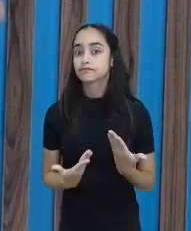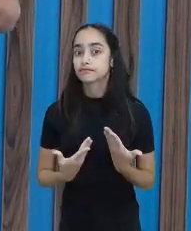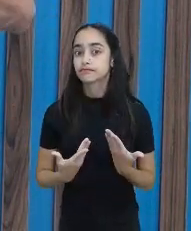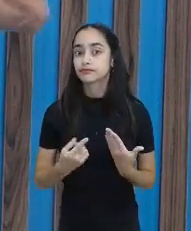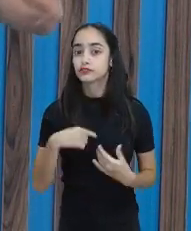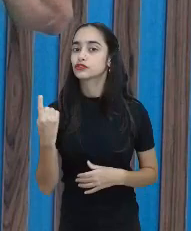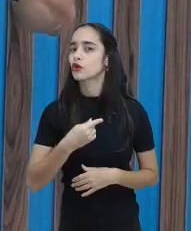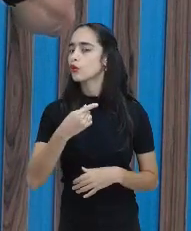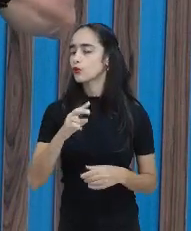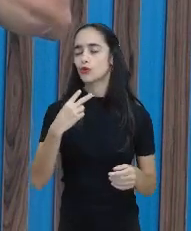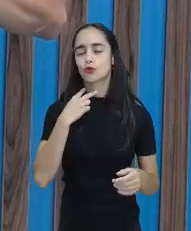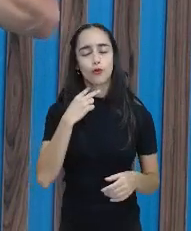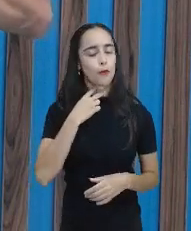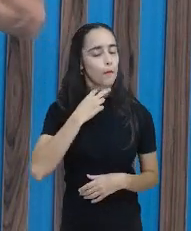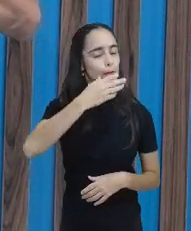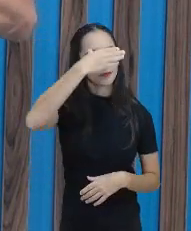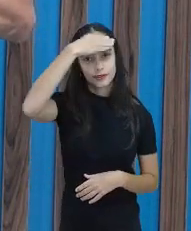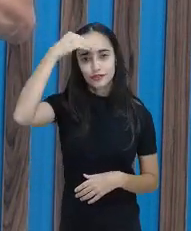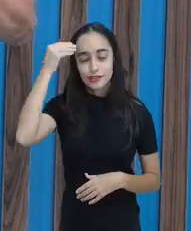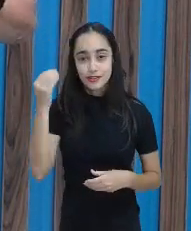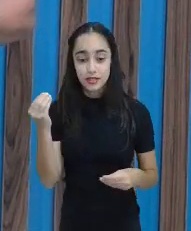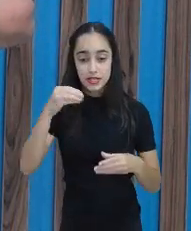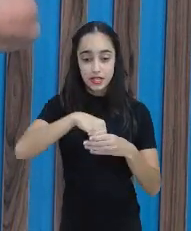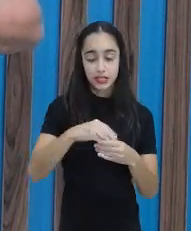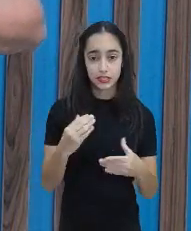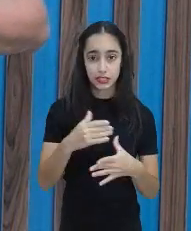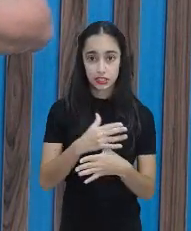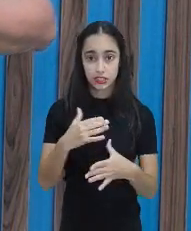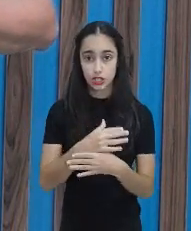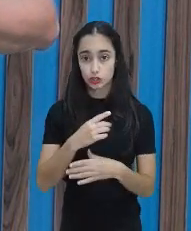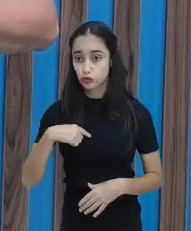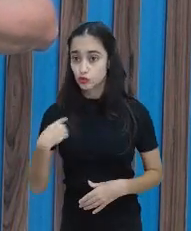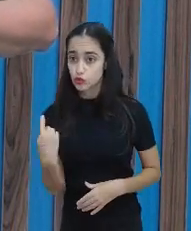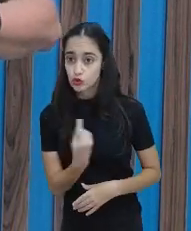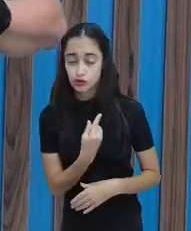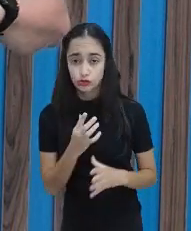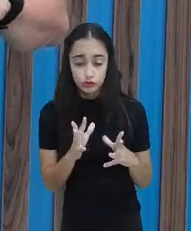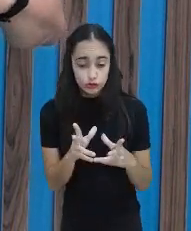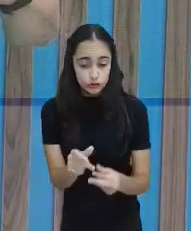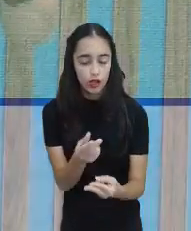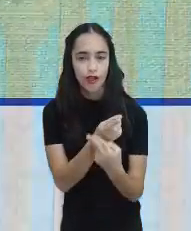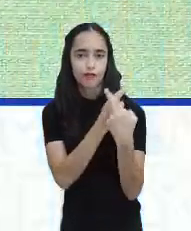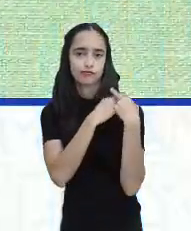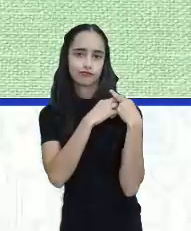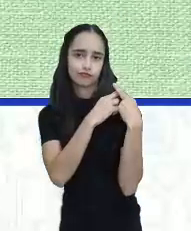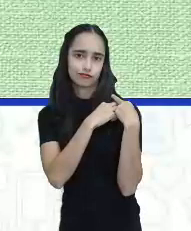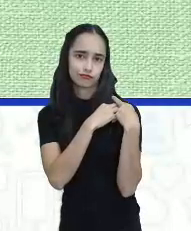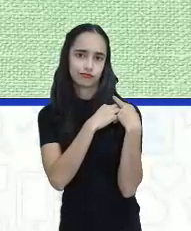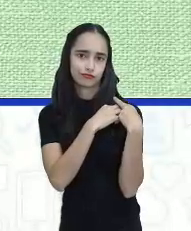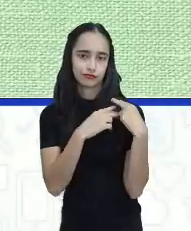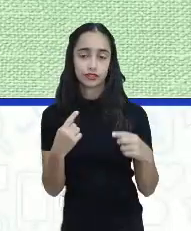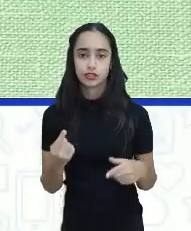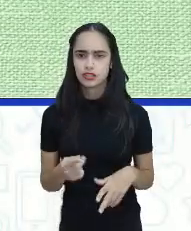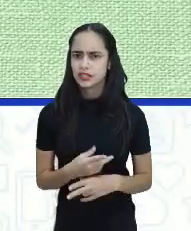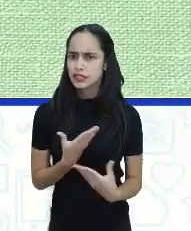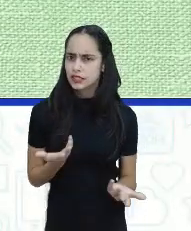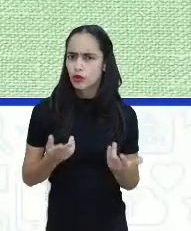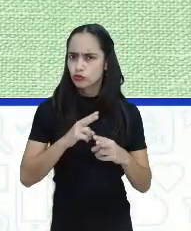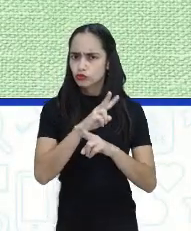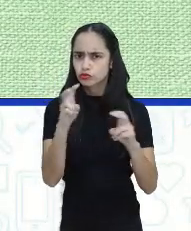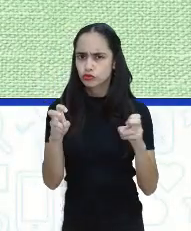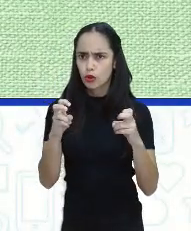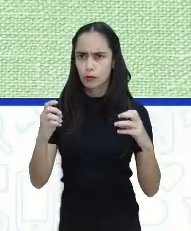de que na cidade todos nós somos responsáveis, né? Então a questão da mobilidade urbana,